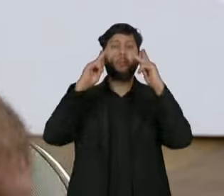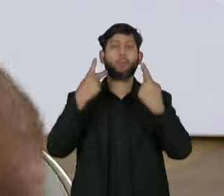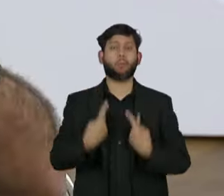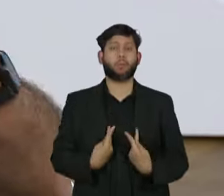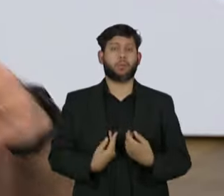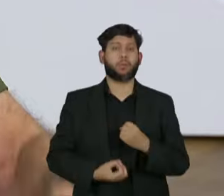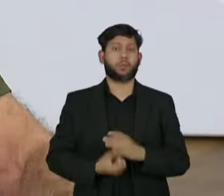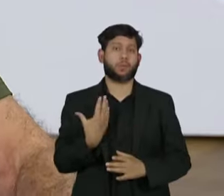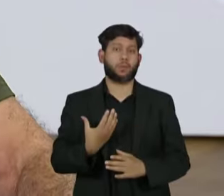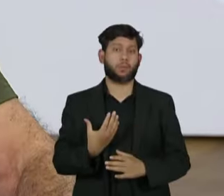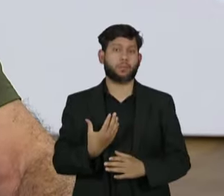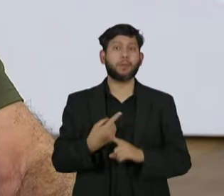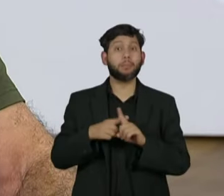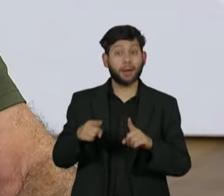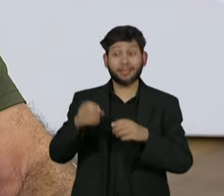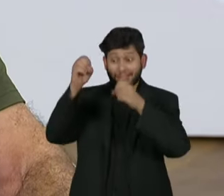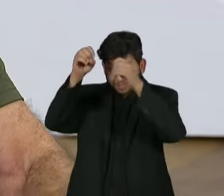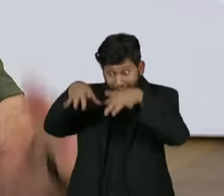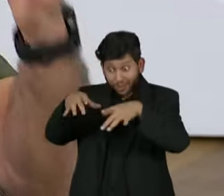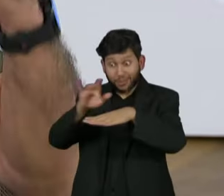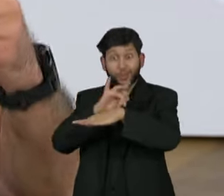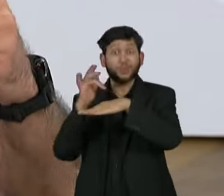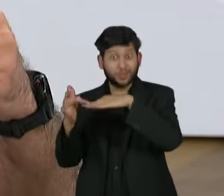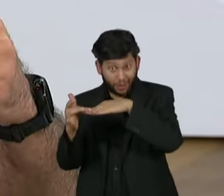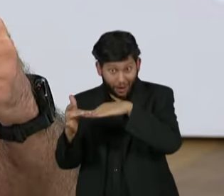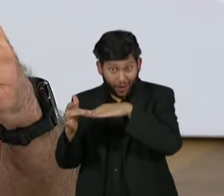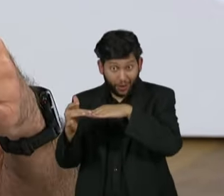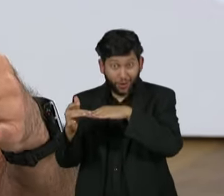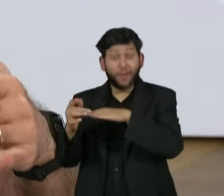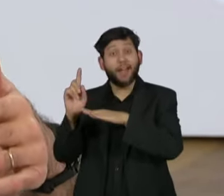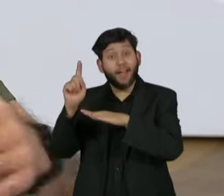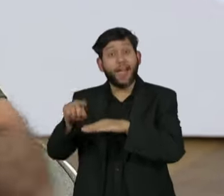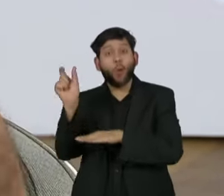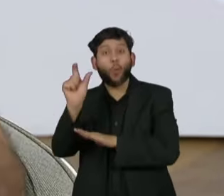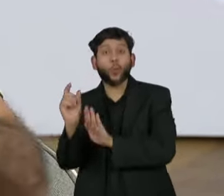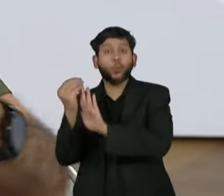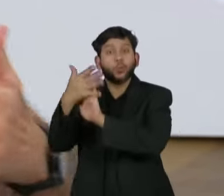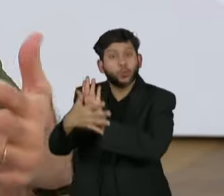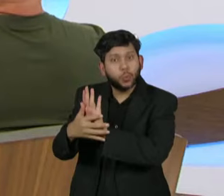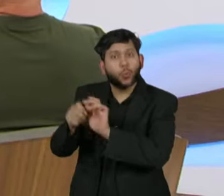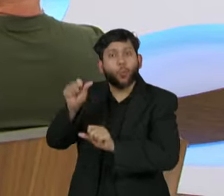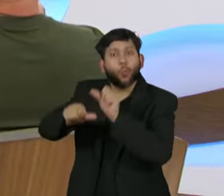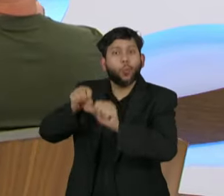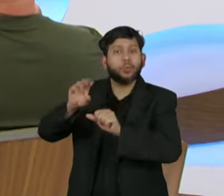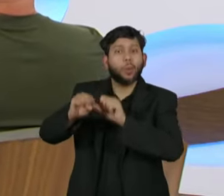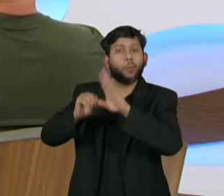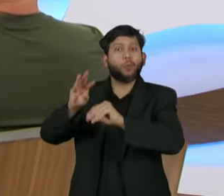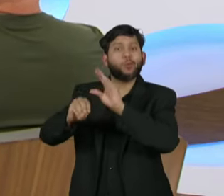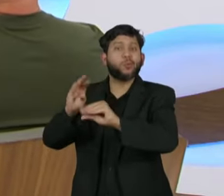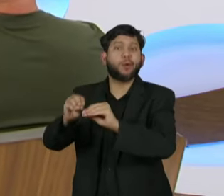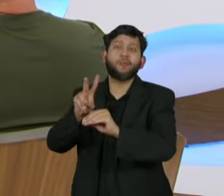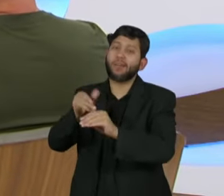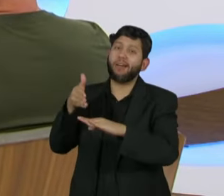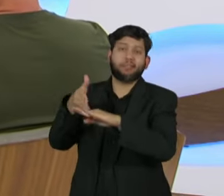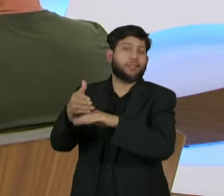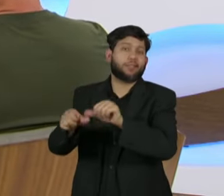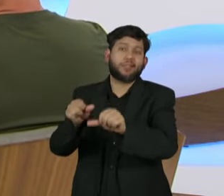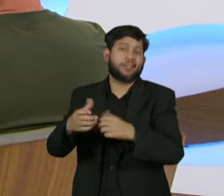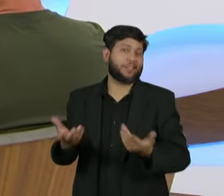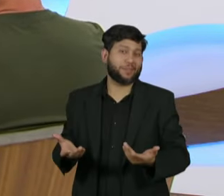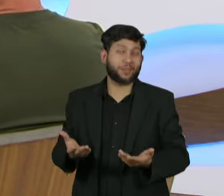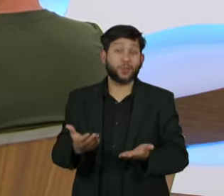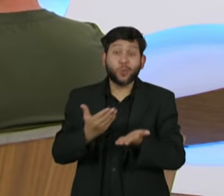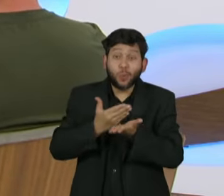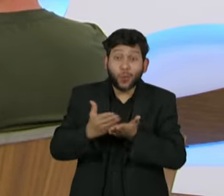dentro da rede podia ser manipulado por um algoritmo da rede que pode interferir nisso entendeu Eu acho que a gente entrou